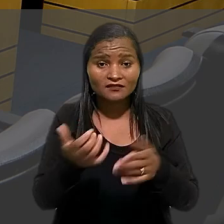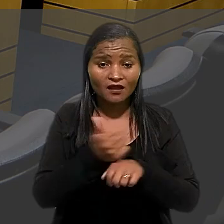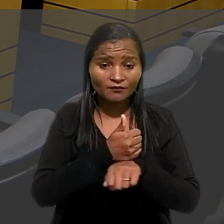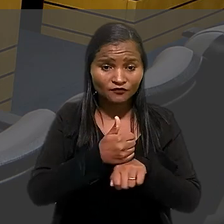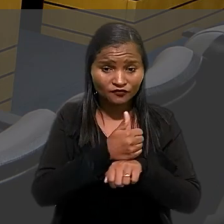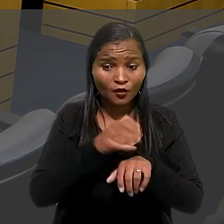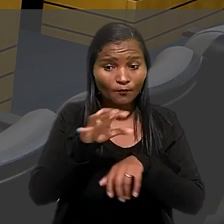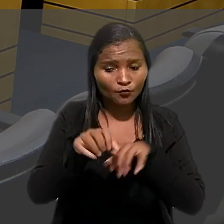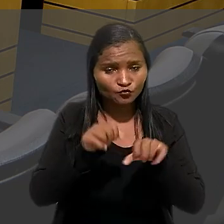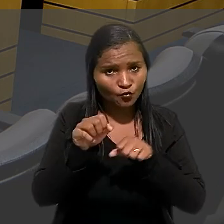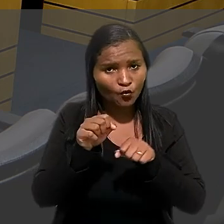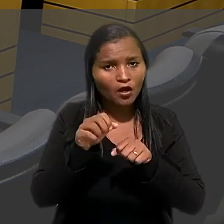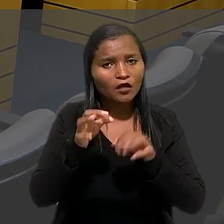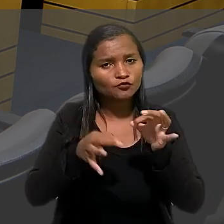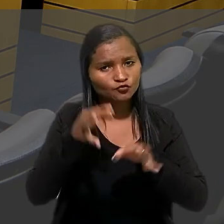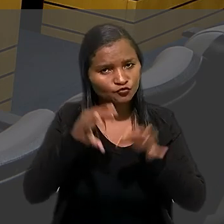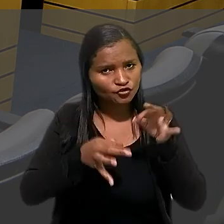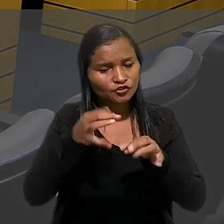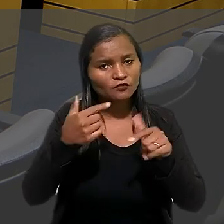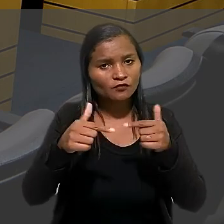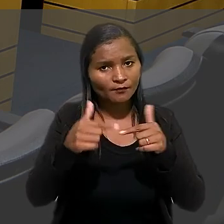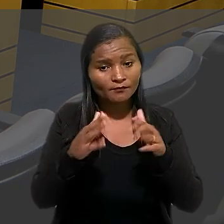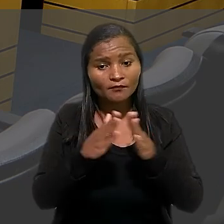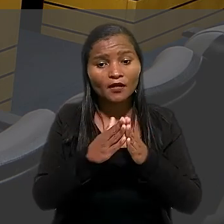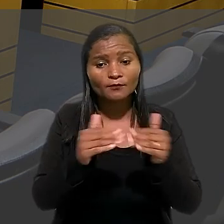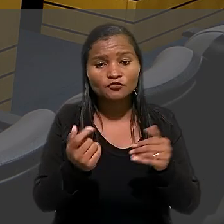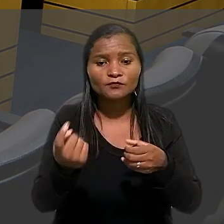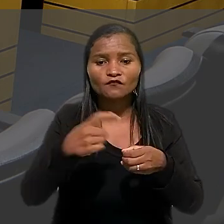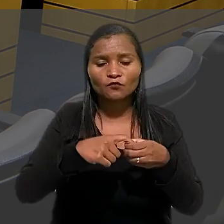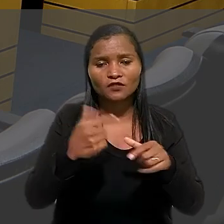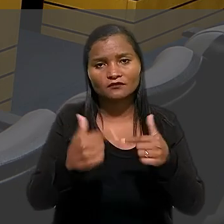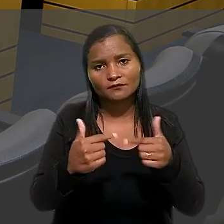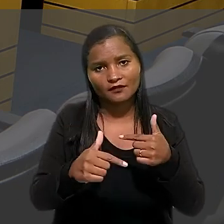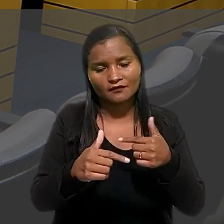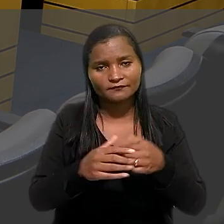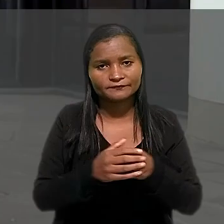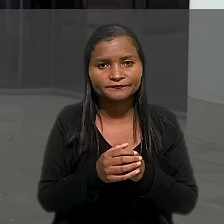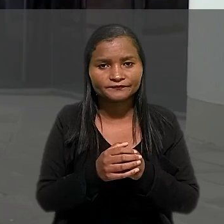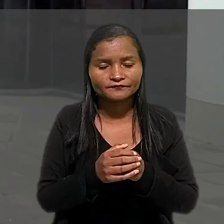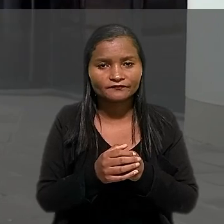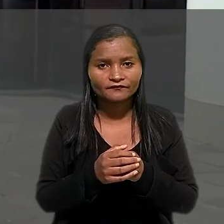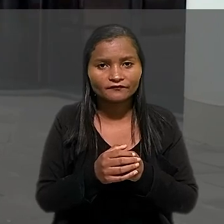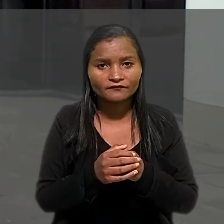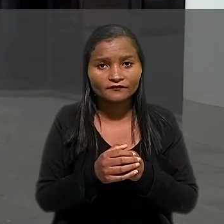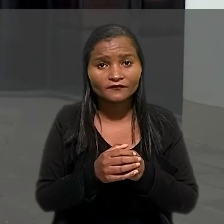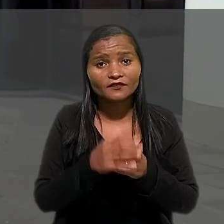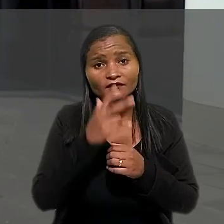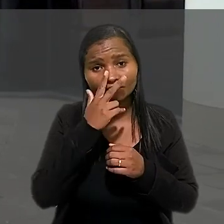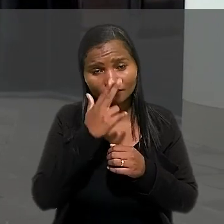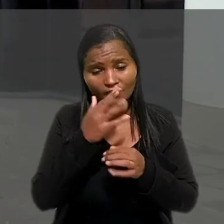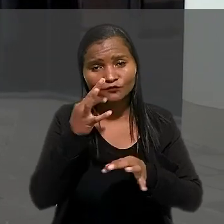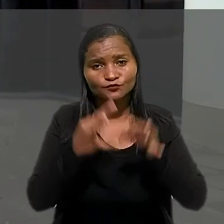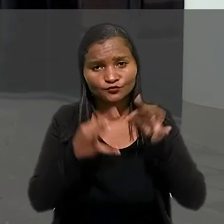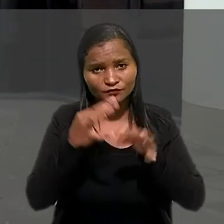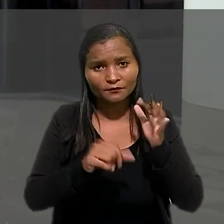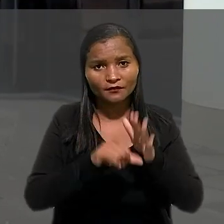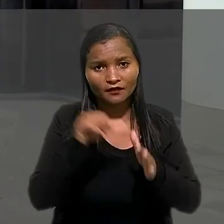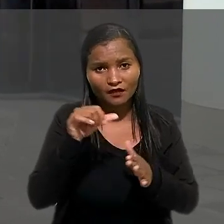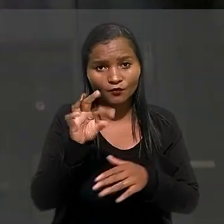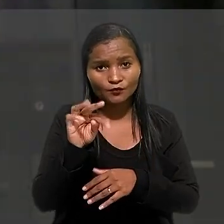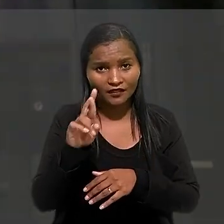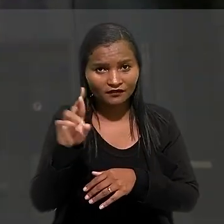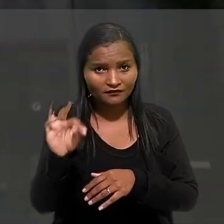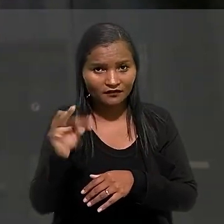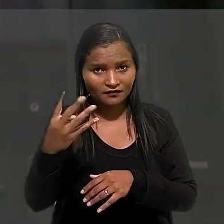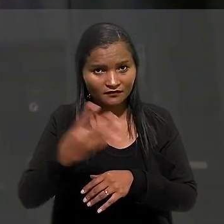a profissional buscou a Justiça do Trabalho para pedir a reintegração ao emprego. Assim como o juízo de primeiro grau, o Tribunal